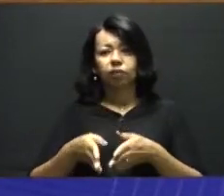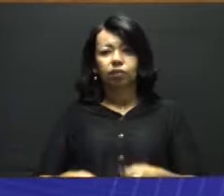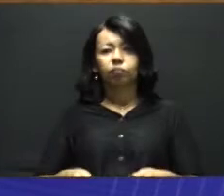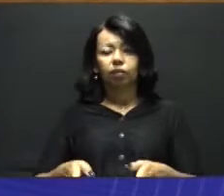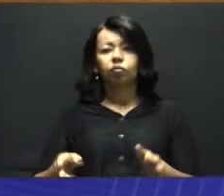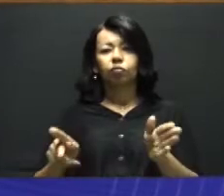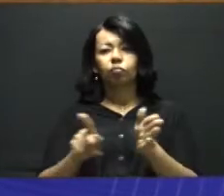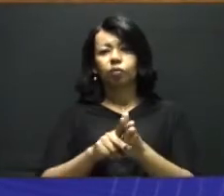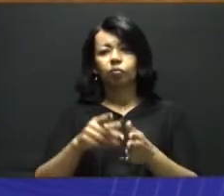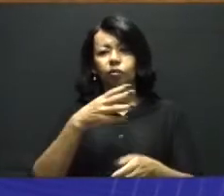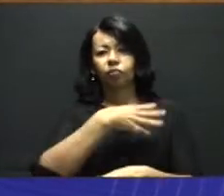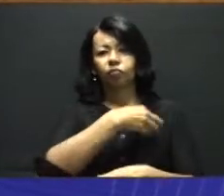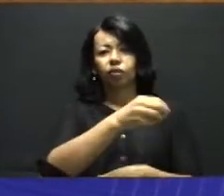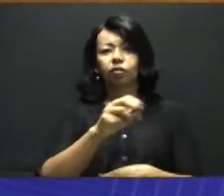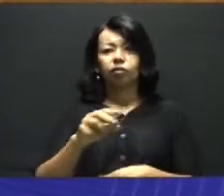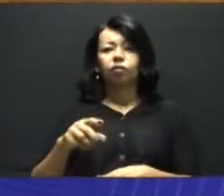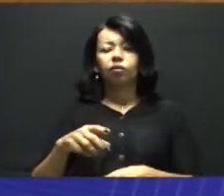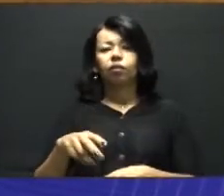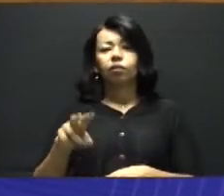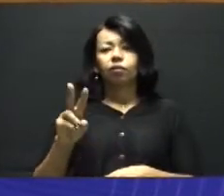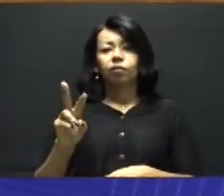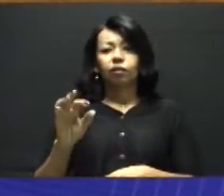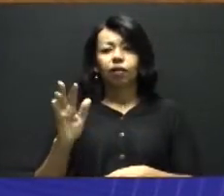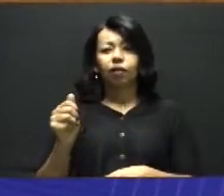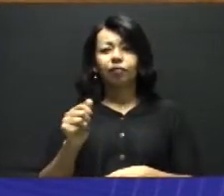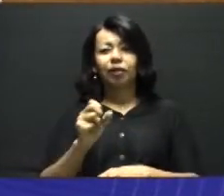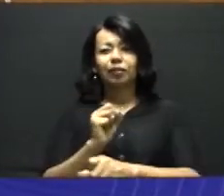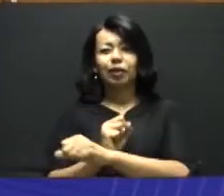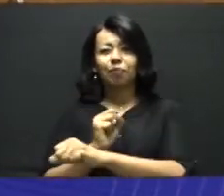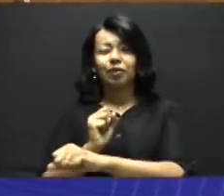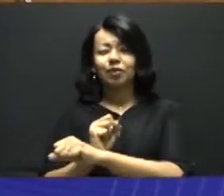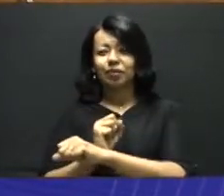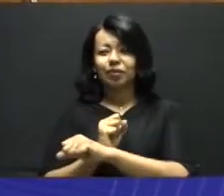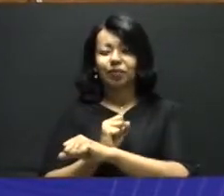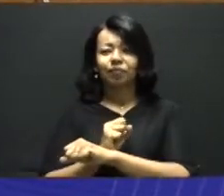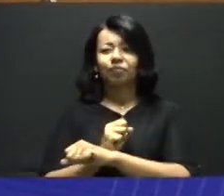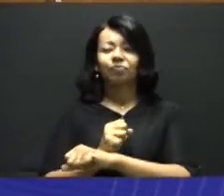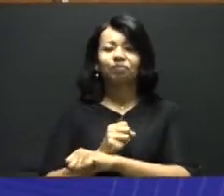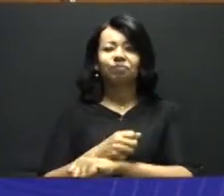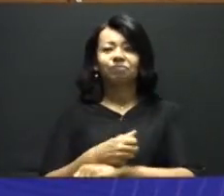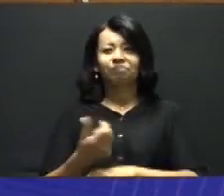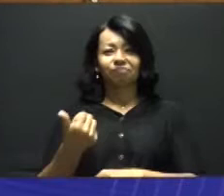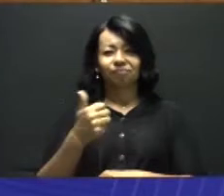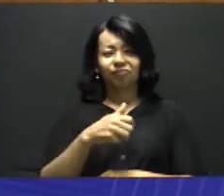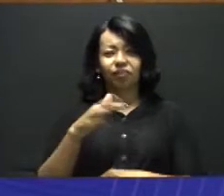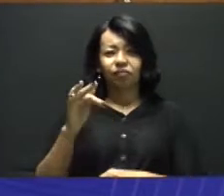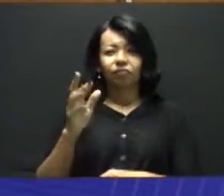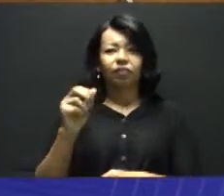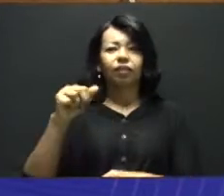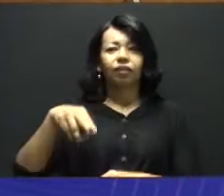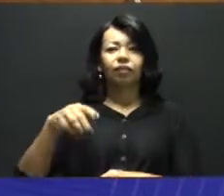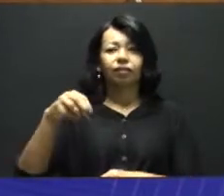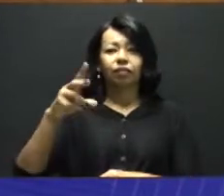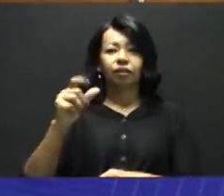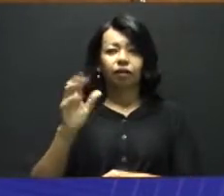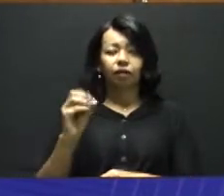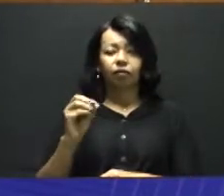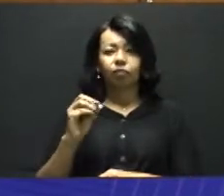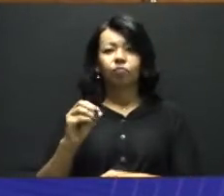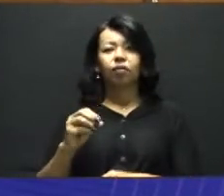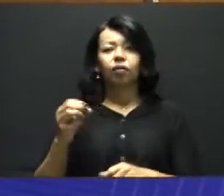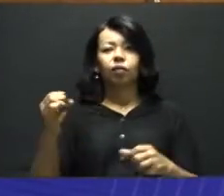no bairro da vila esperança o técnico de enfermagem fernando meneses da silva os